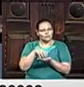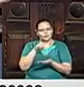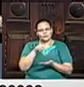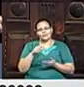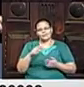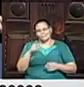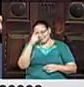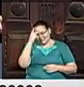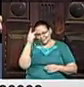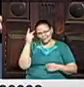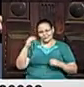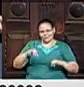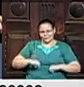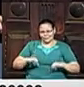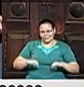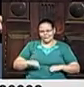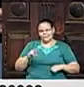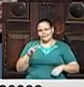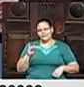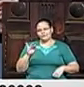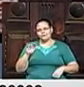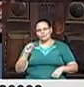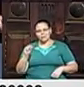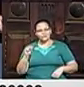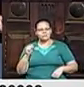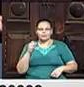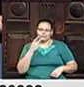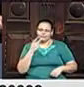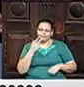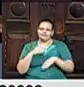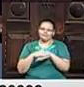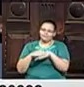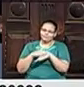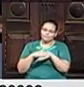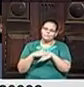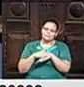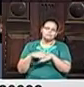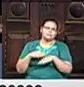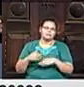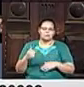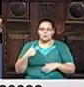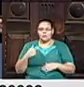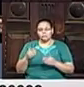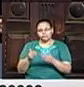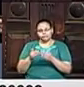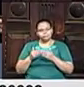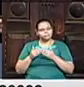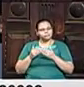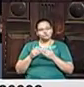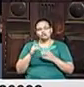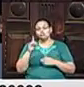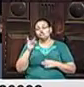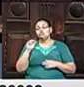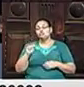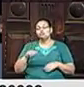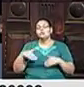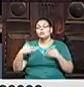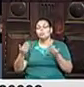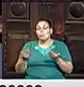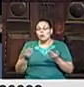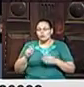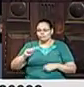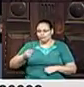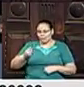das vítimas, eu disse: olha, pelo menos solicitem uma data para a entrega das